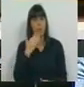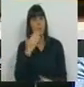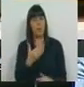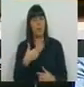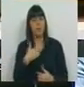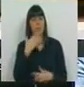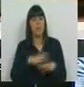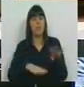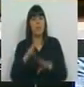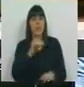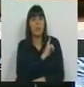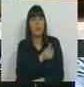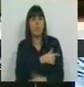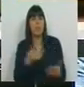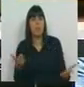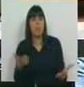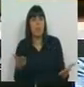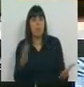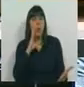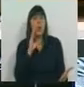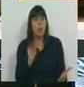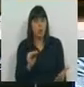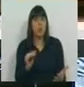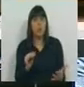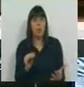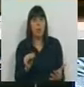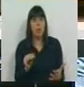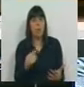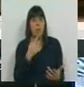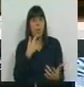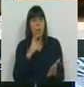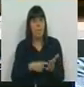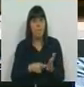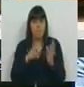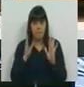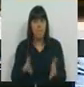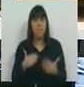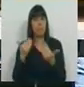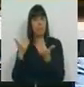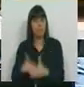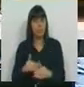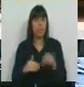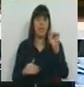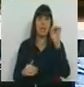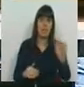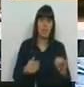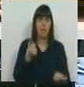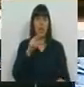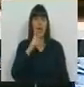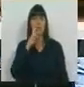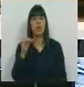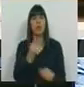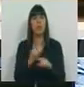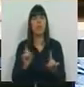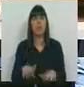um cliente bancário de exercer este poder? Já que os bancos estão tão necessitados de limitar ao zero as taxas de juros,